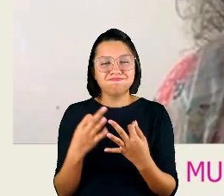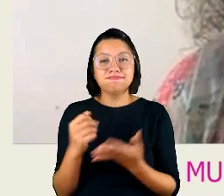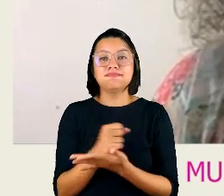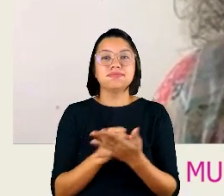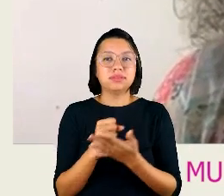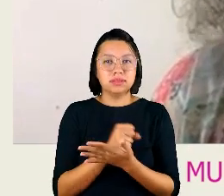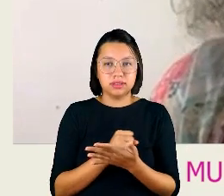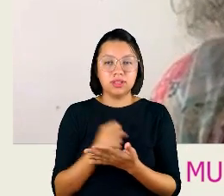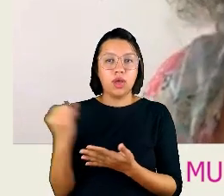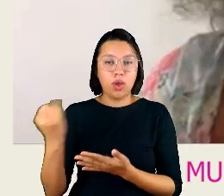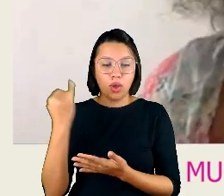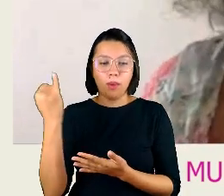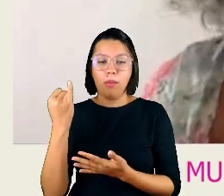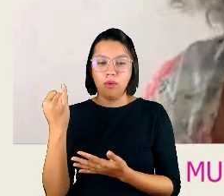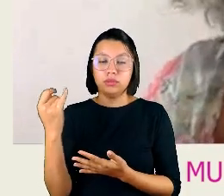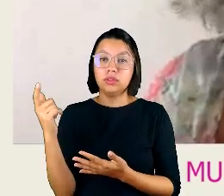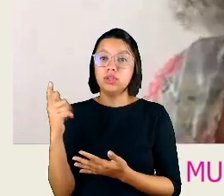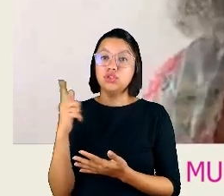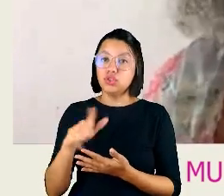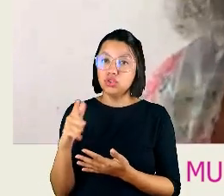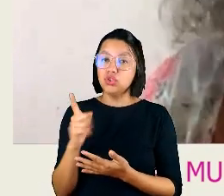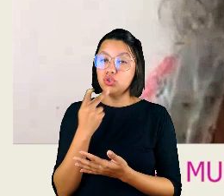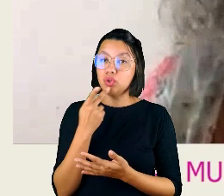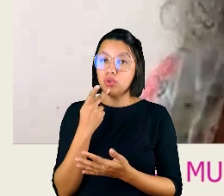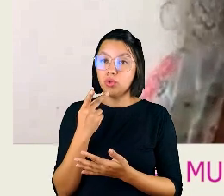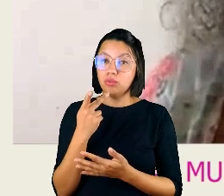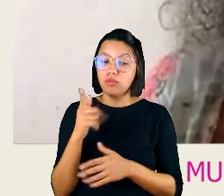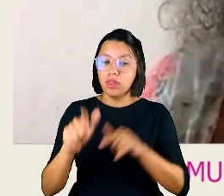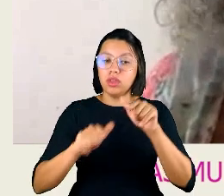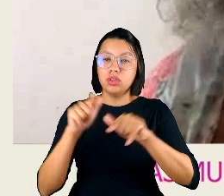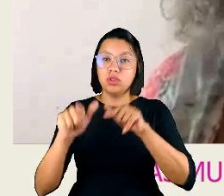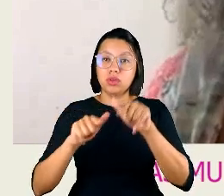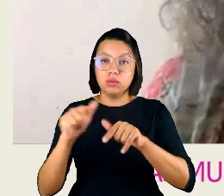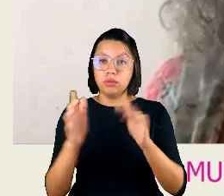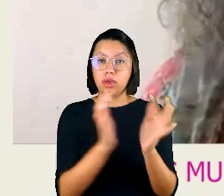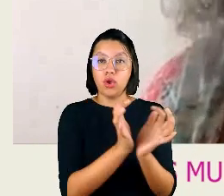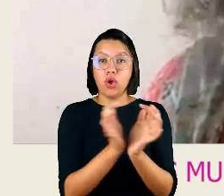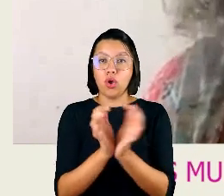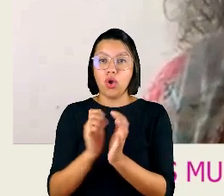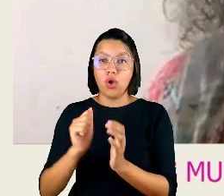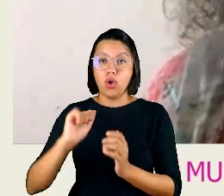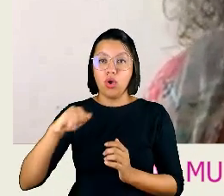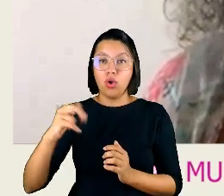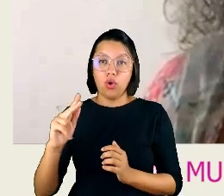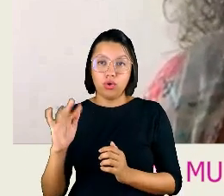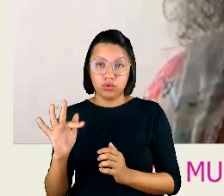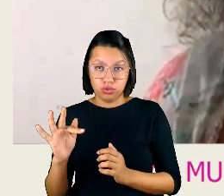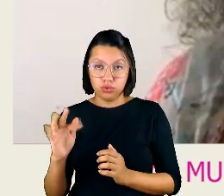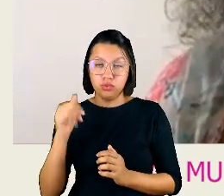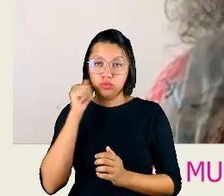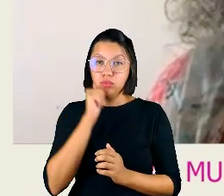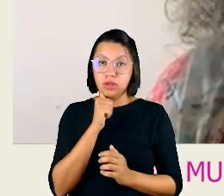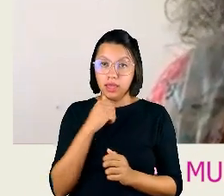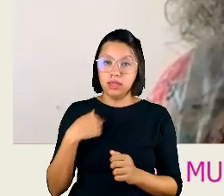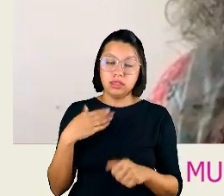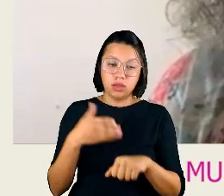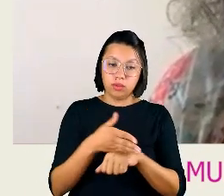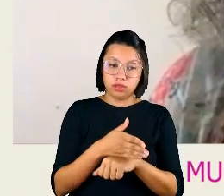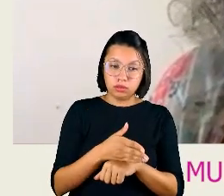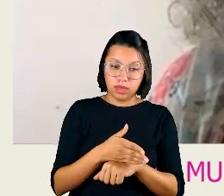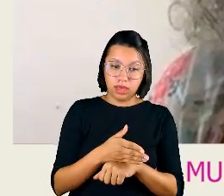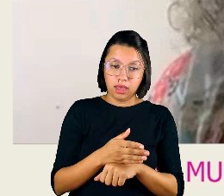reiterar o trabalho do coletivo AJUF Mulheres, do qual eu faço parte. Acabamos de lançar